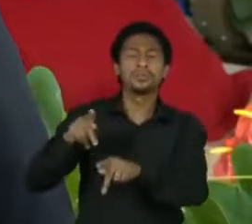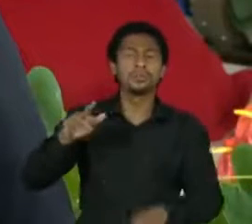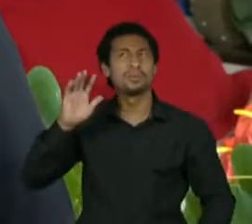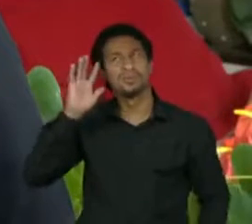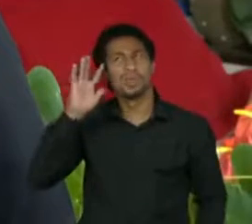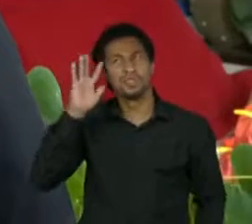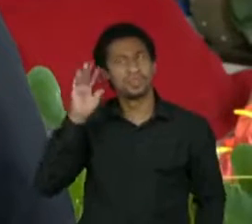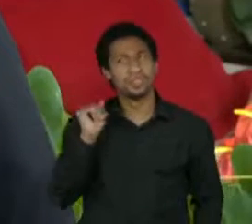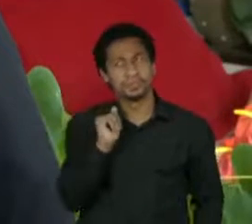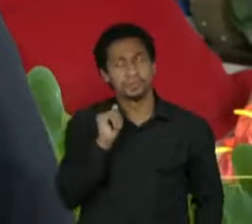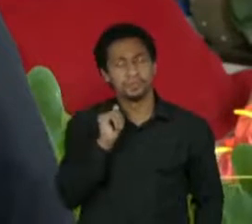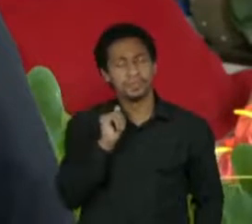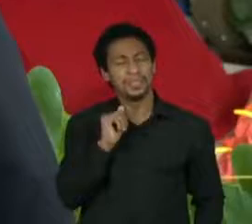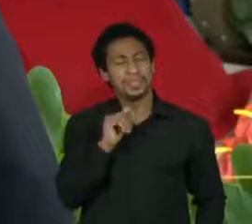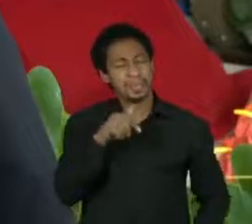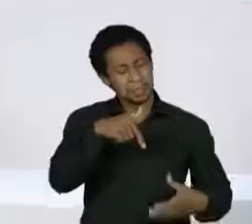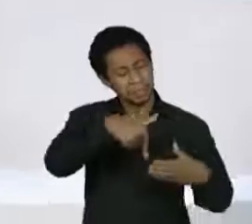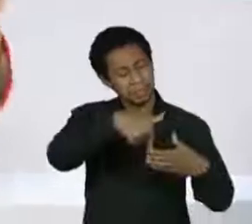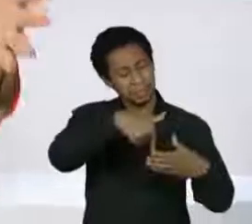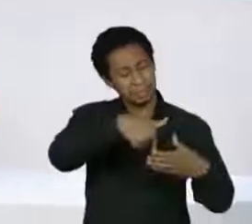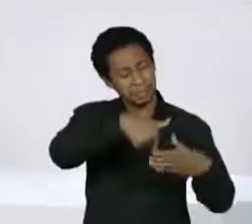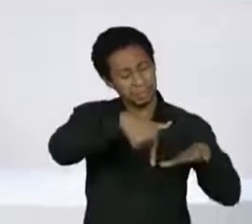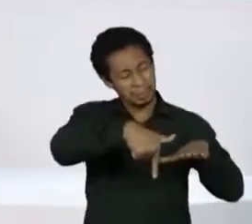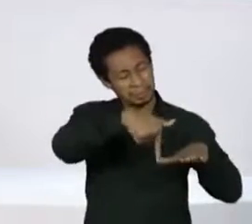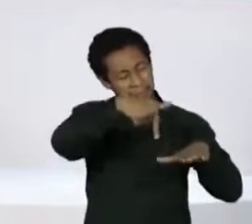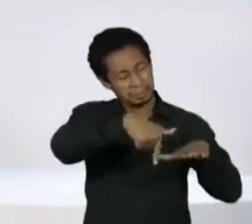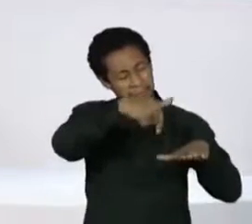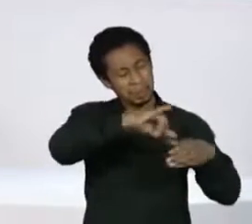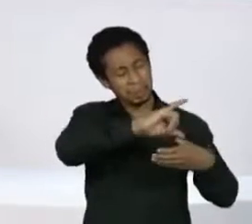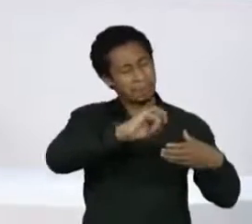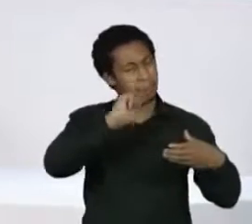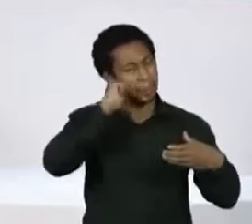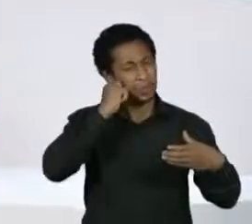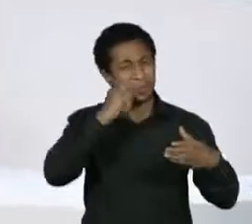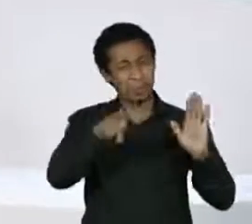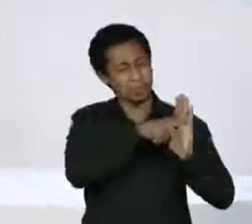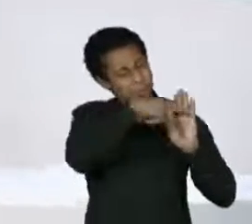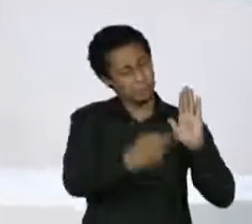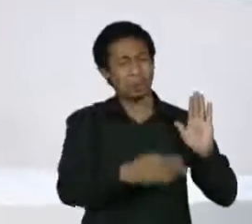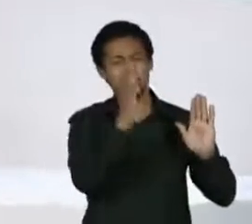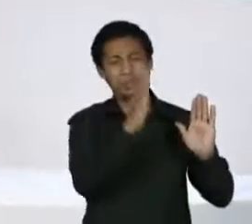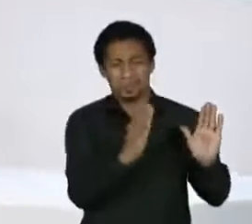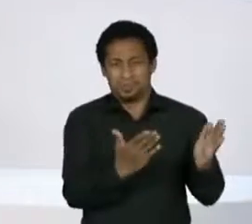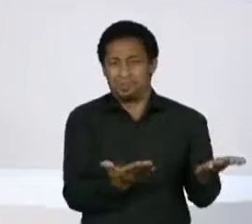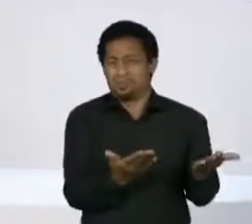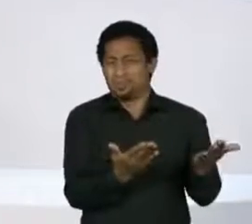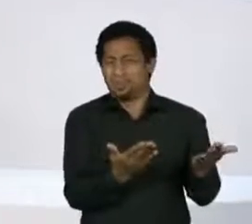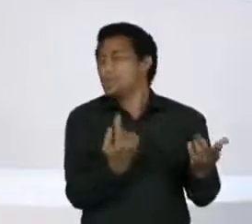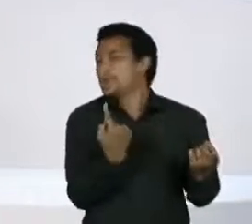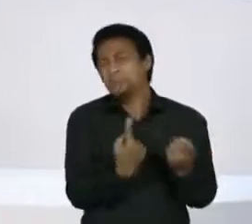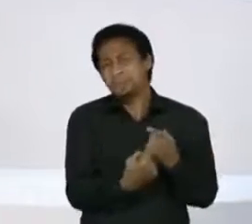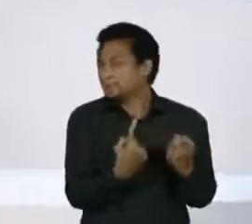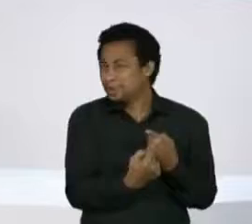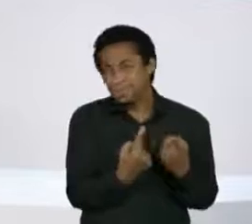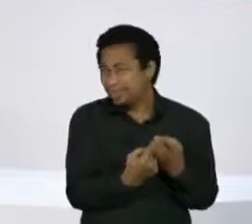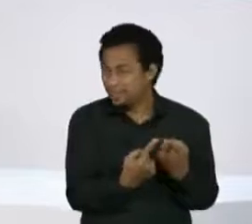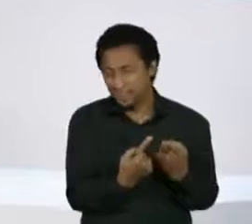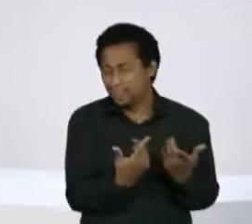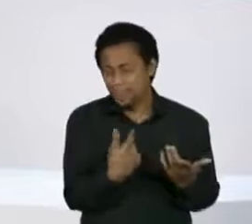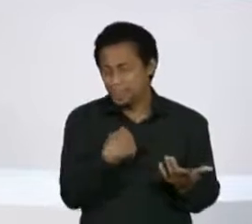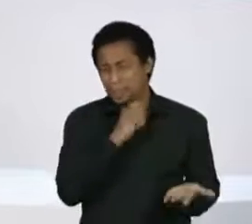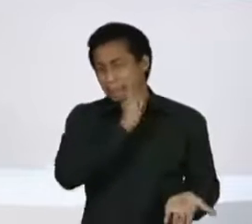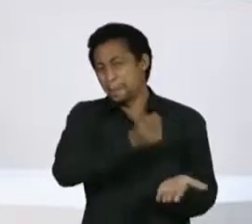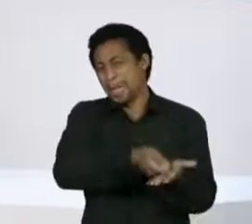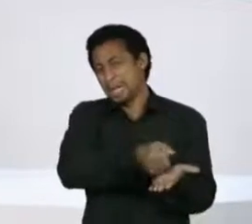o custo de produção é muito inferior, 20, 30 dólares o barril, por que que a pessoa aí mais humilde tem que